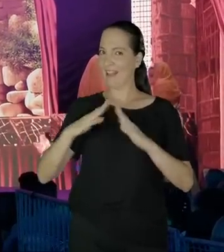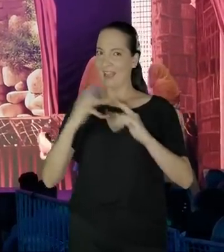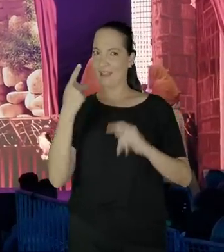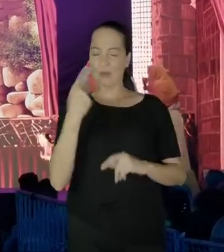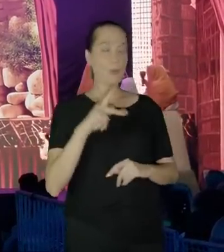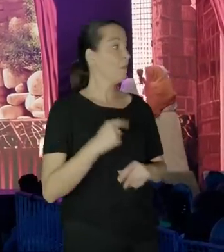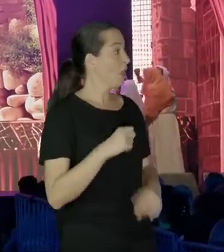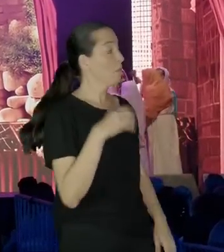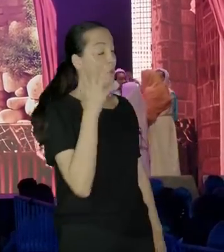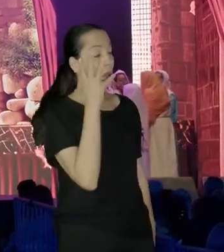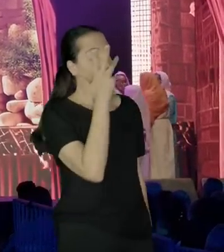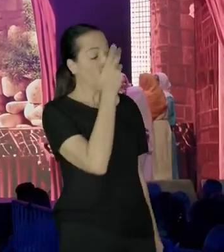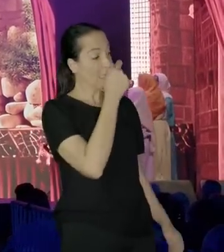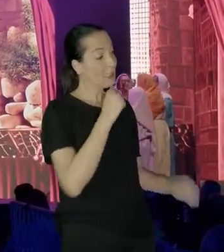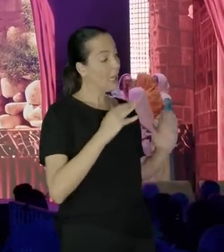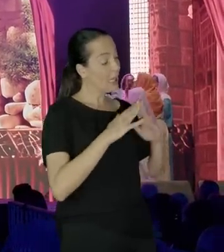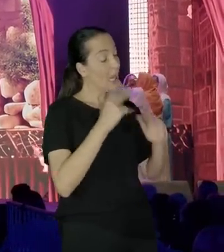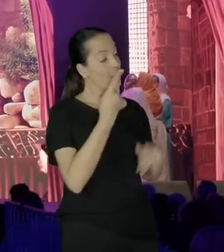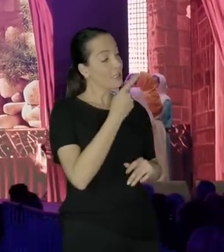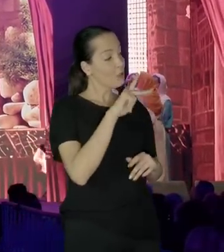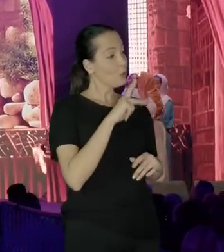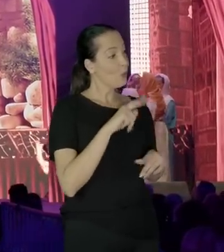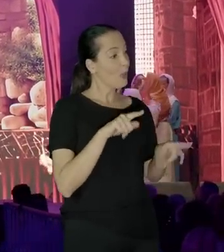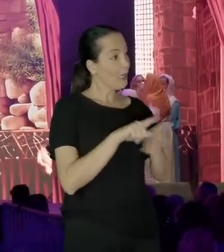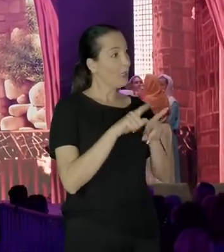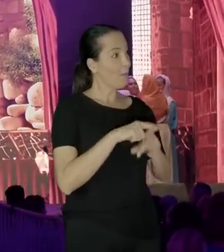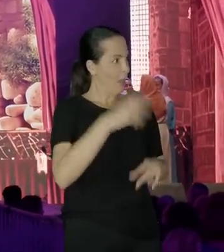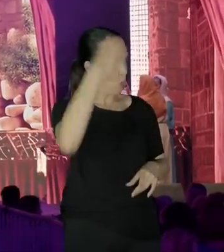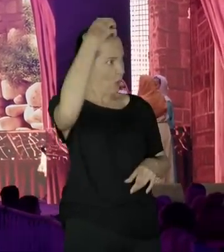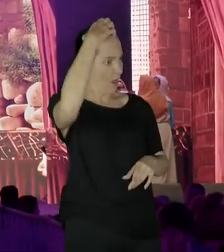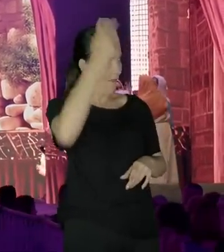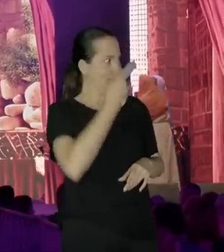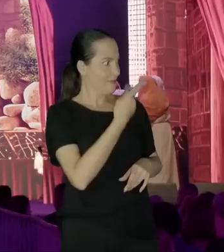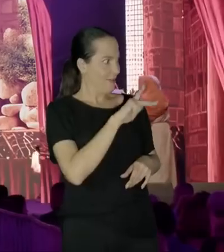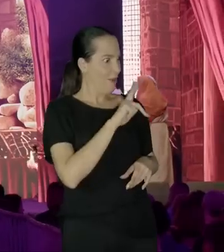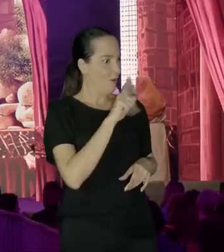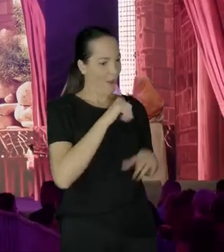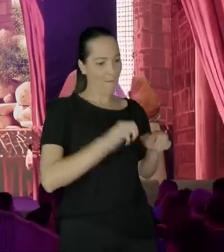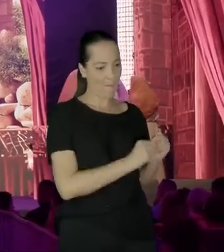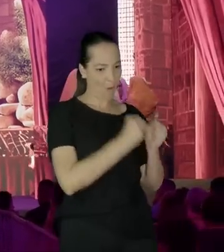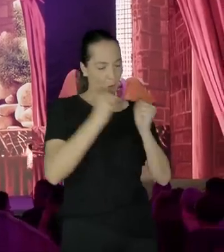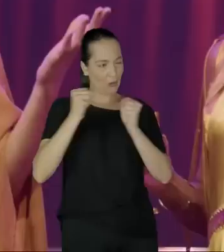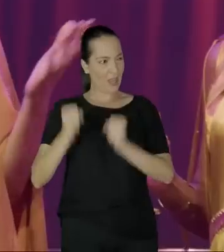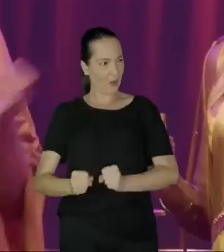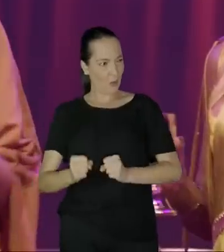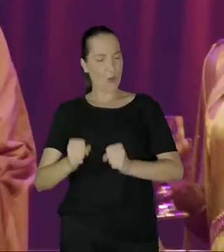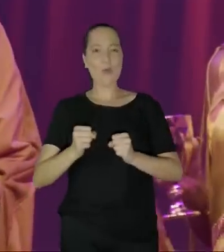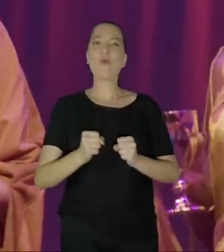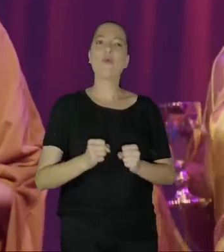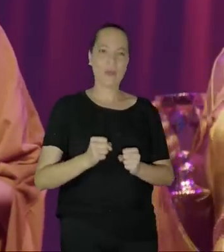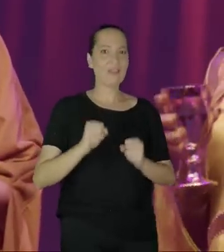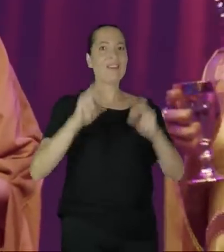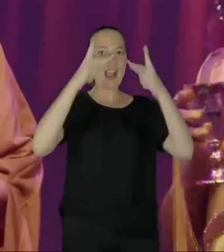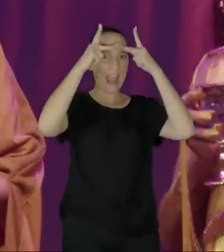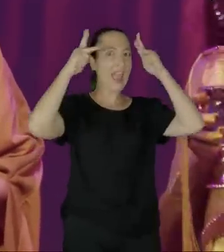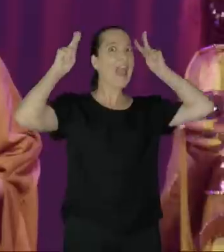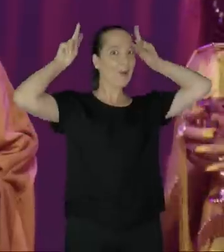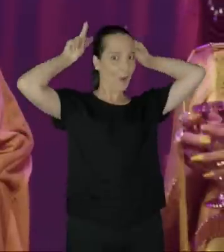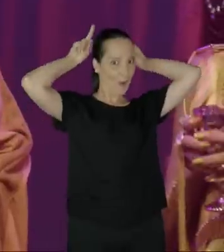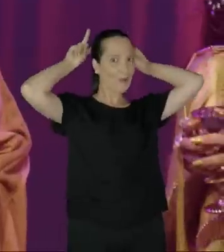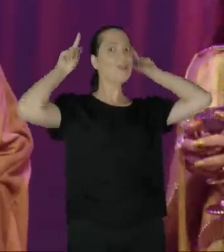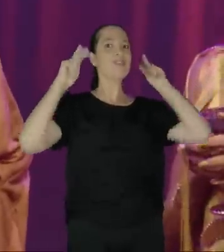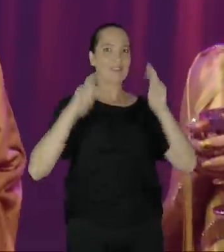Herodíades. Além de um rei poderoso ao vosso lado, o temível e conquistador Herodes